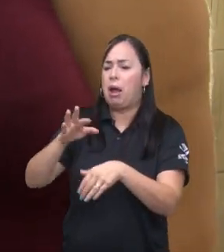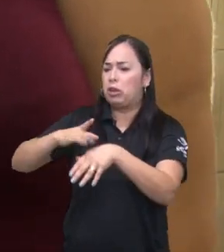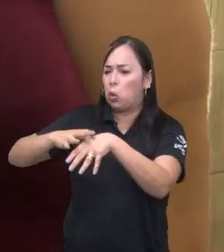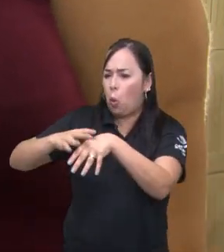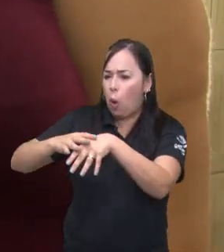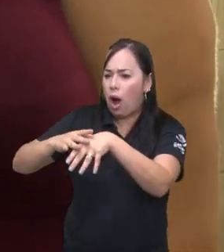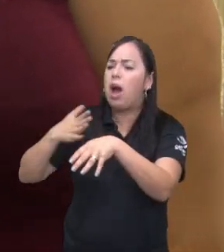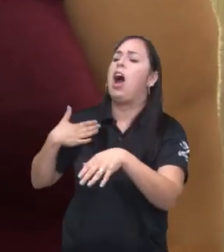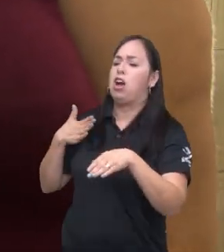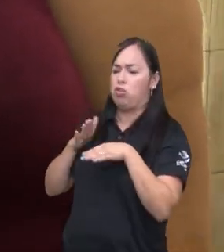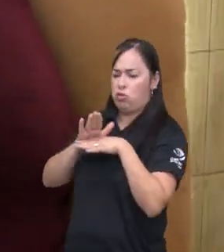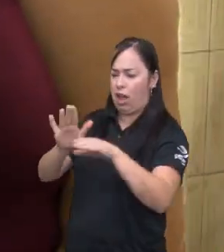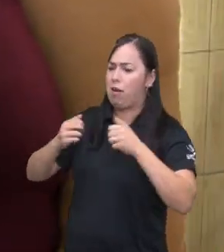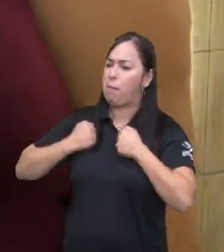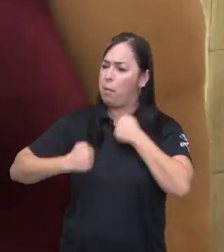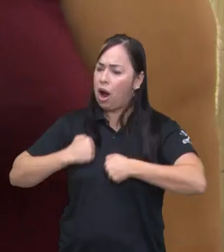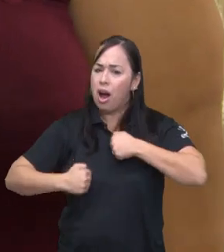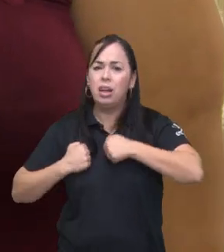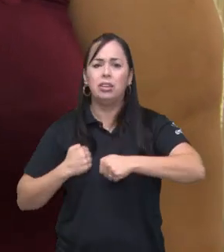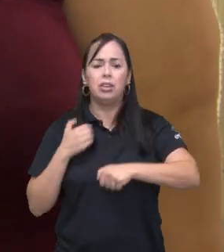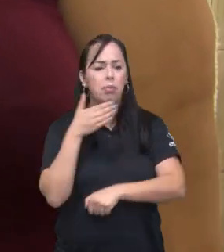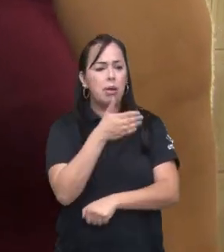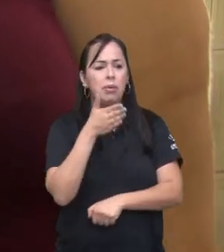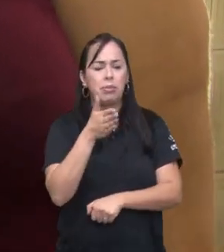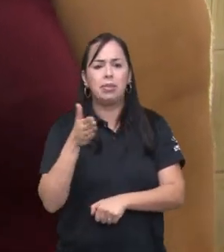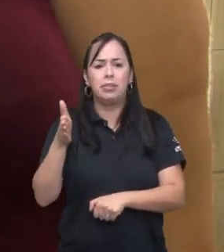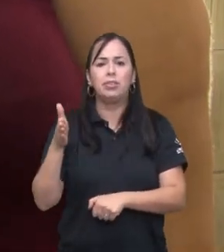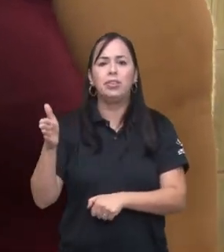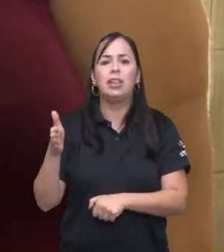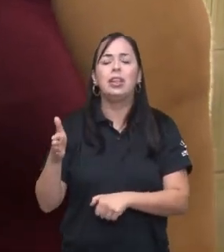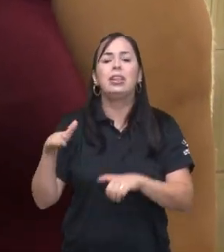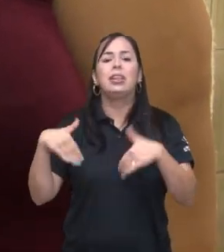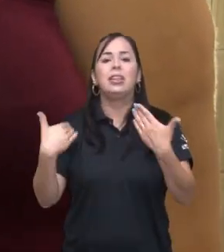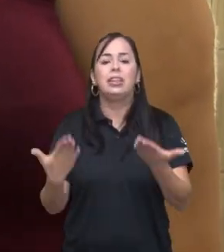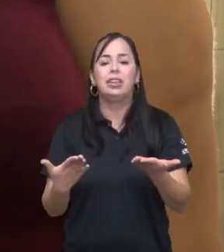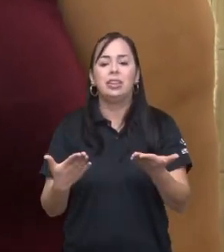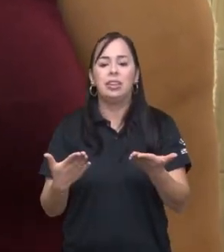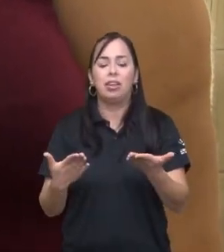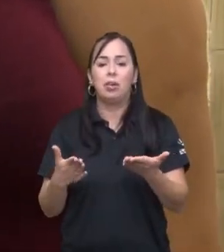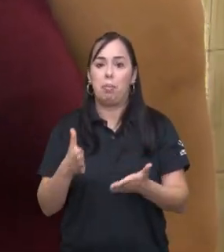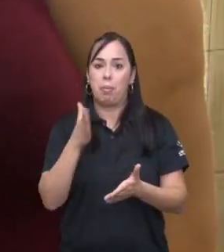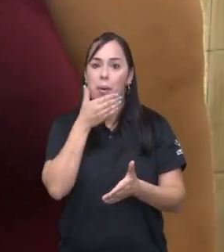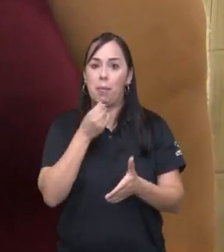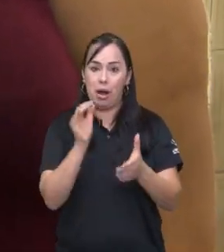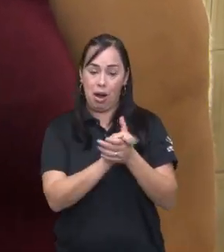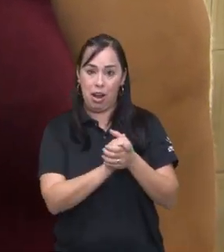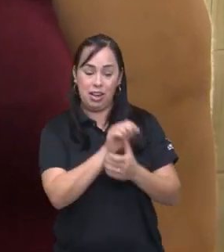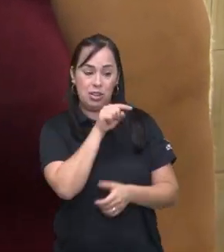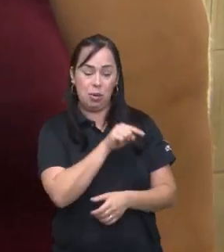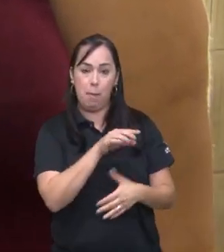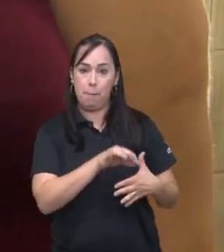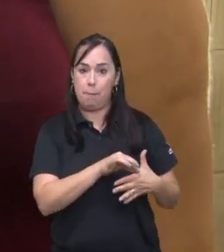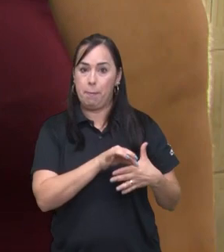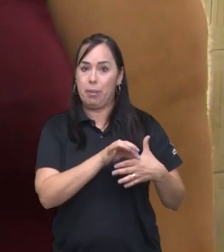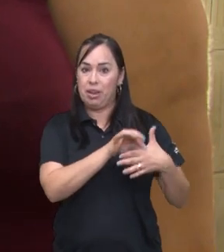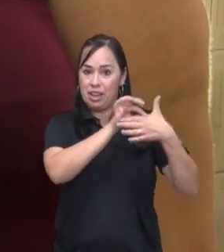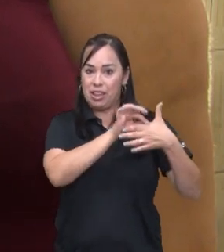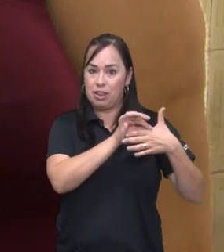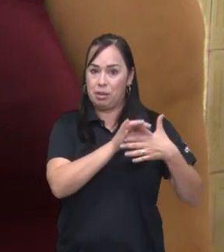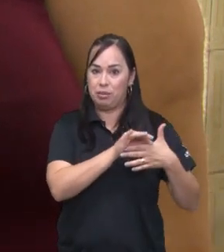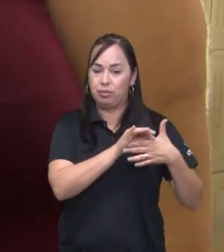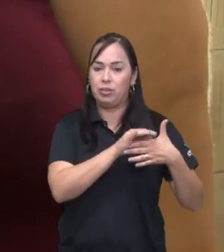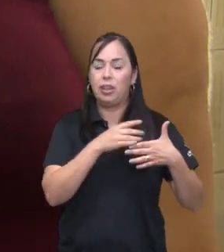sabe? Aonde precisava eu ia. Aí até que quando ele foi para presidente de SAB, meu esposo, eu falei, nossa,